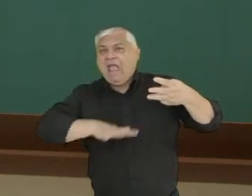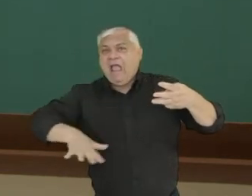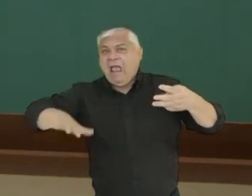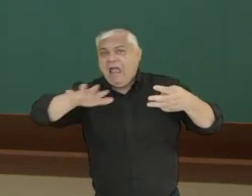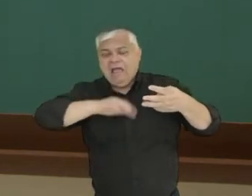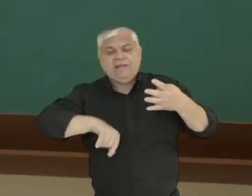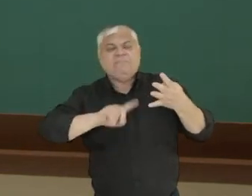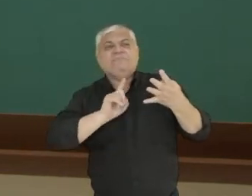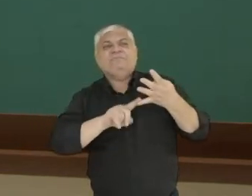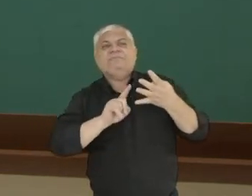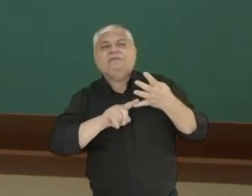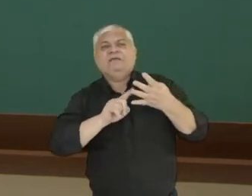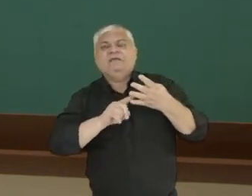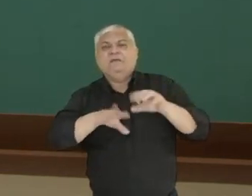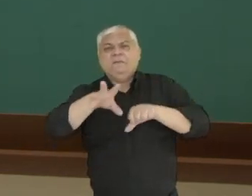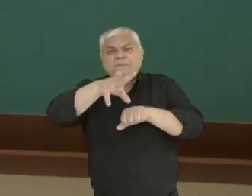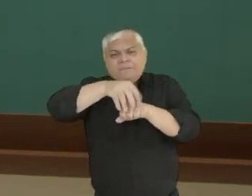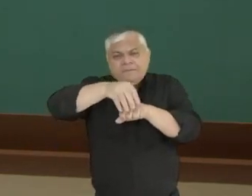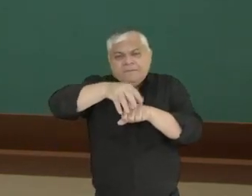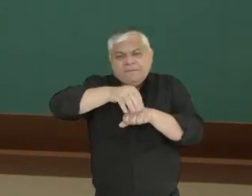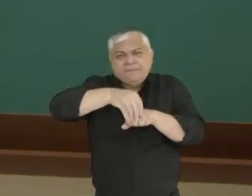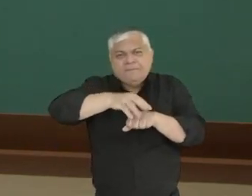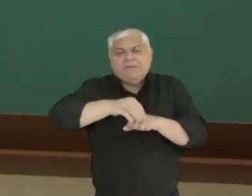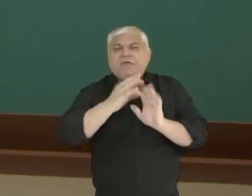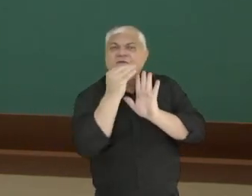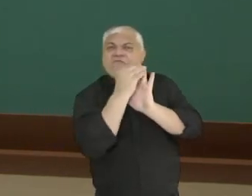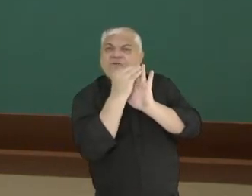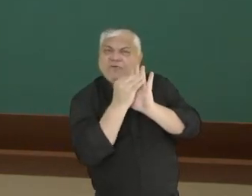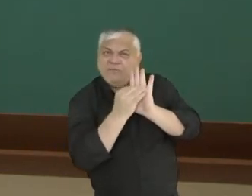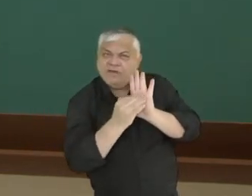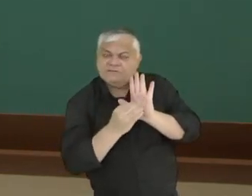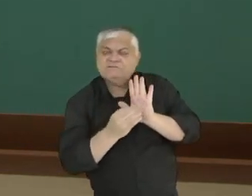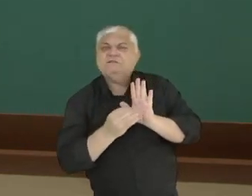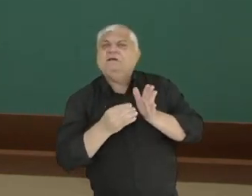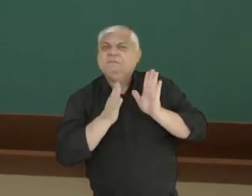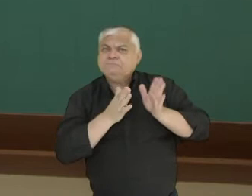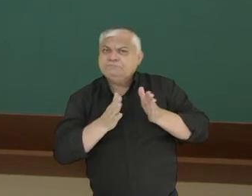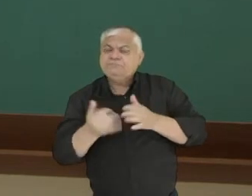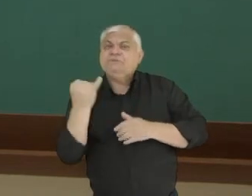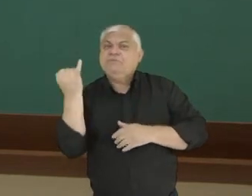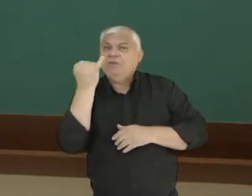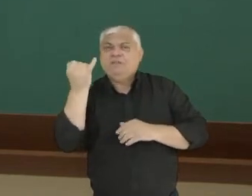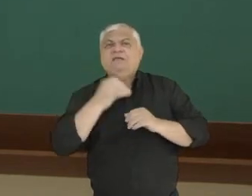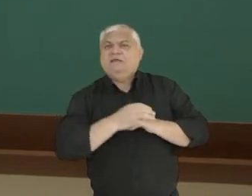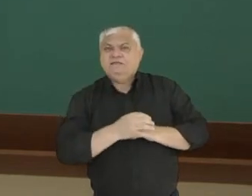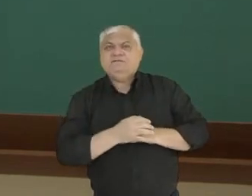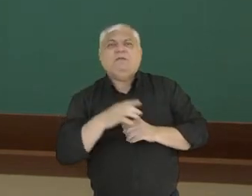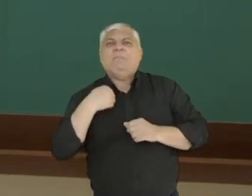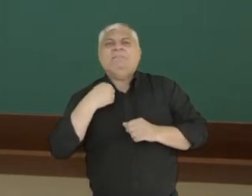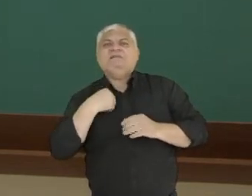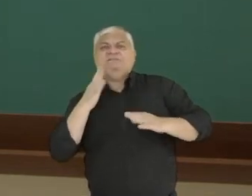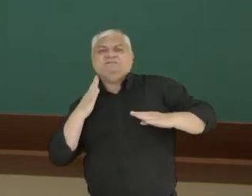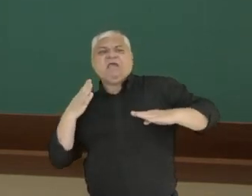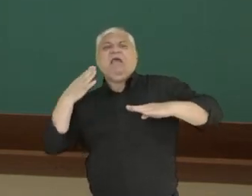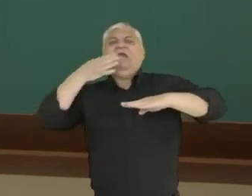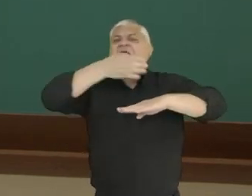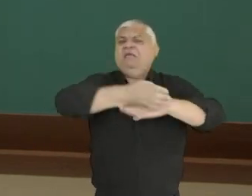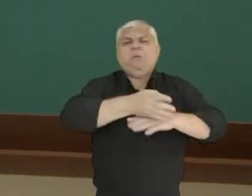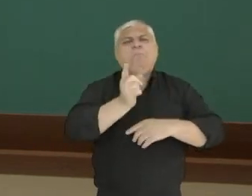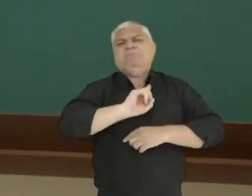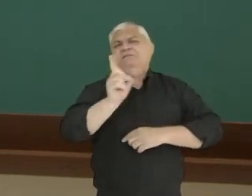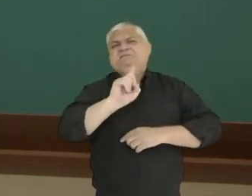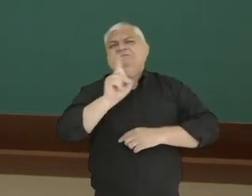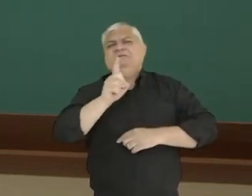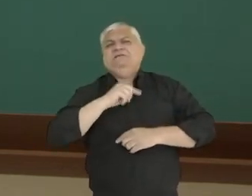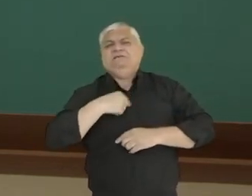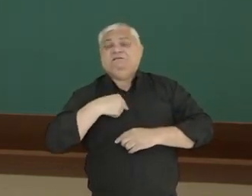a coleta de dados de maneira não intrusiva e sistemática, sem a necessidade de ter que se ir até o local.